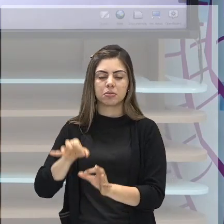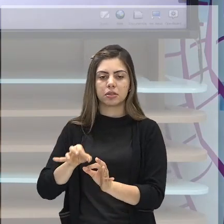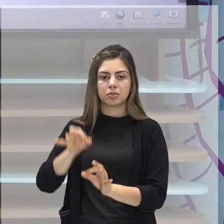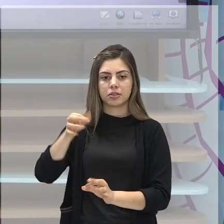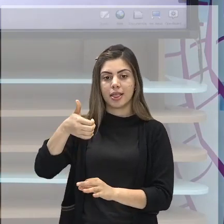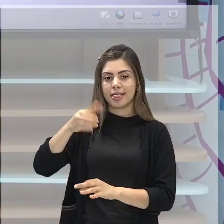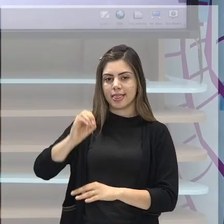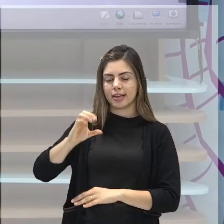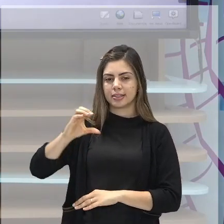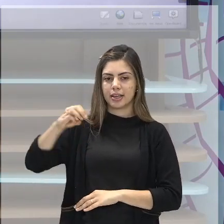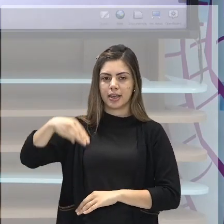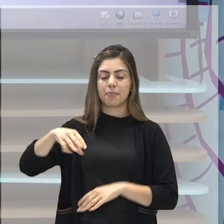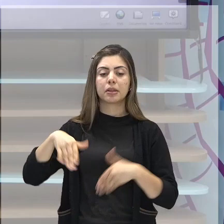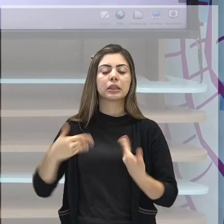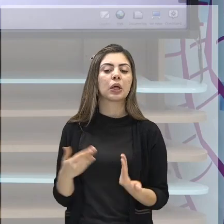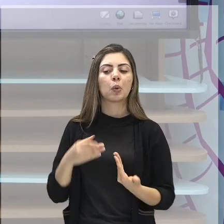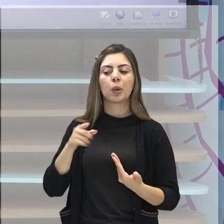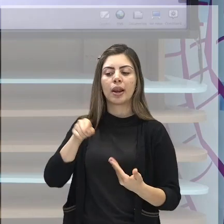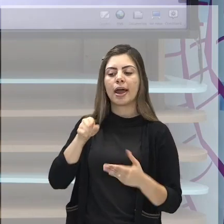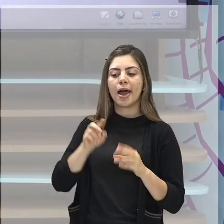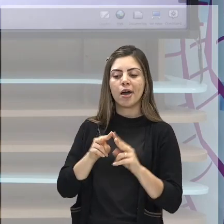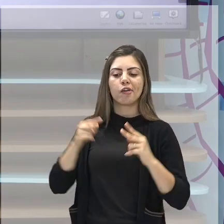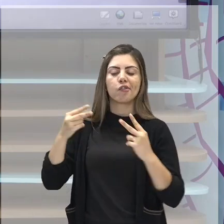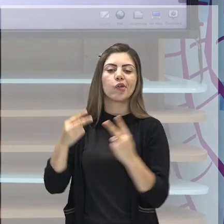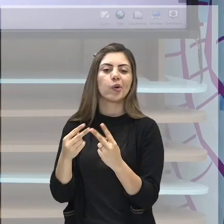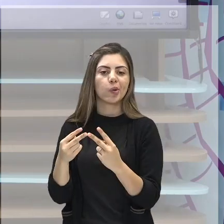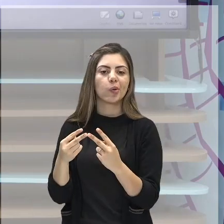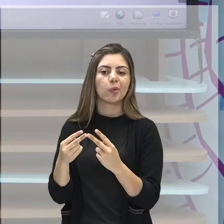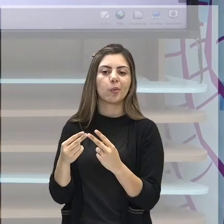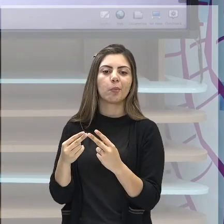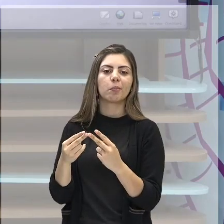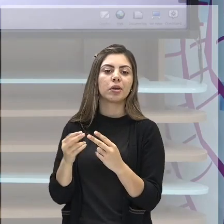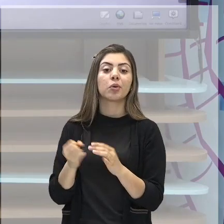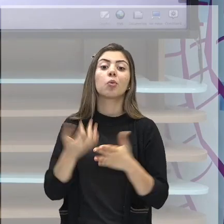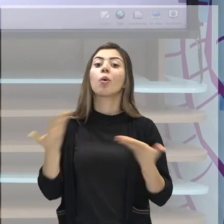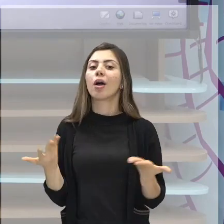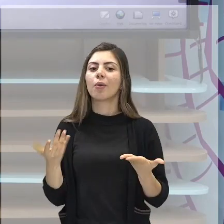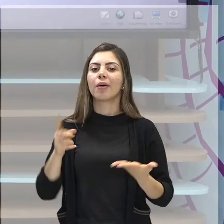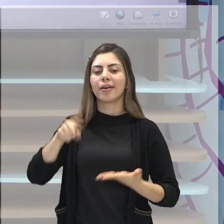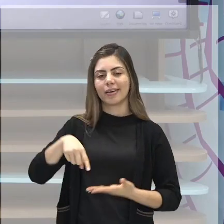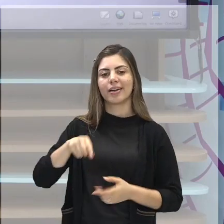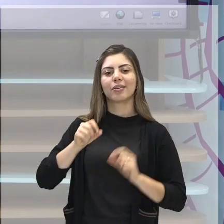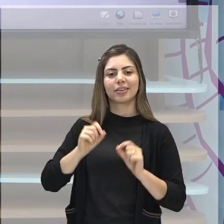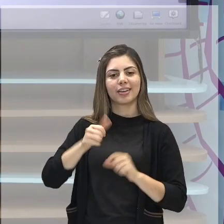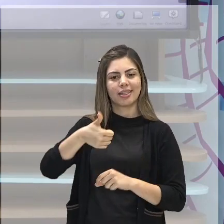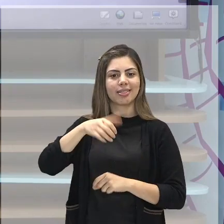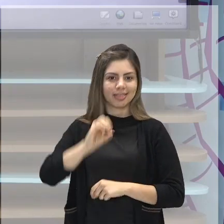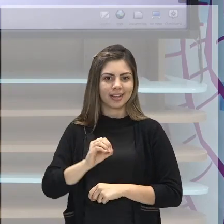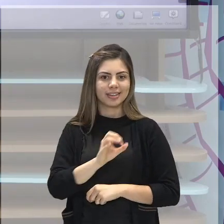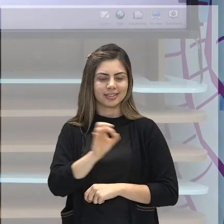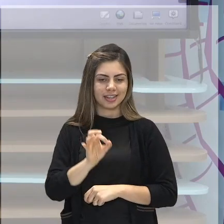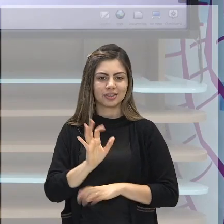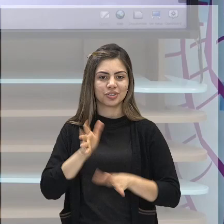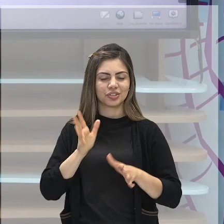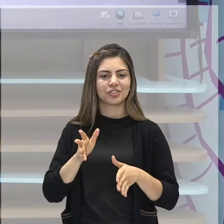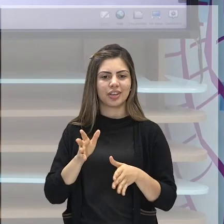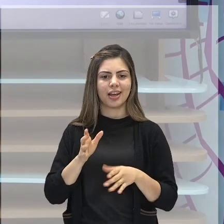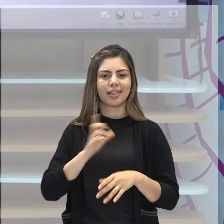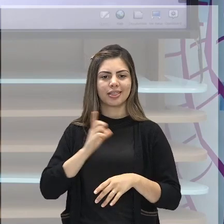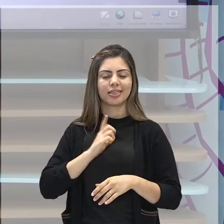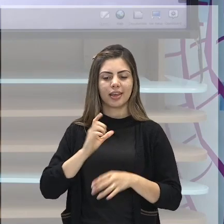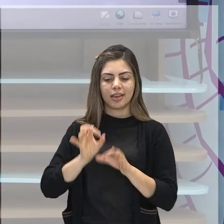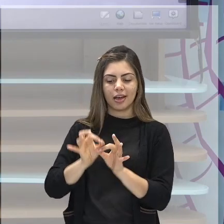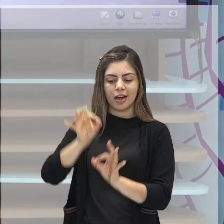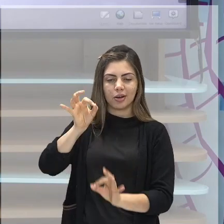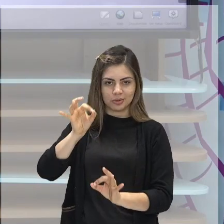10 centímetros. Qual é o volume? Né? O volume vai ser 10, que eu já te dei a área, né? Aliás, a altura, e